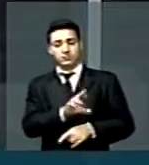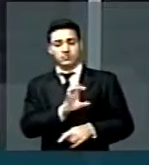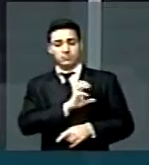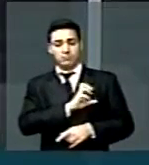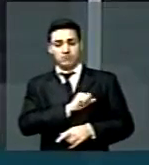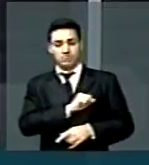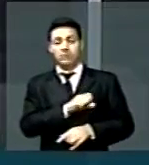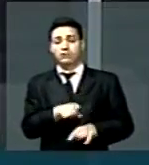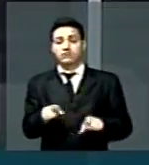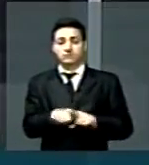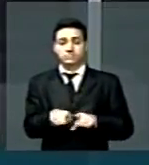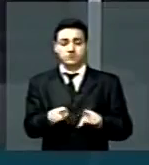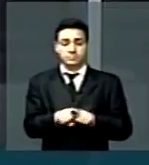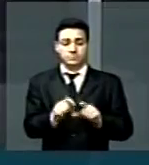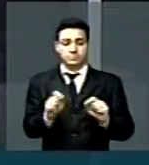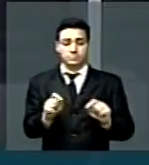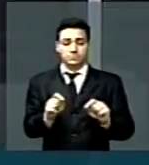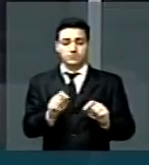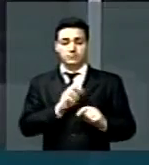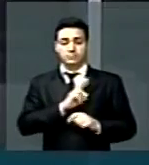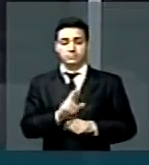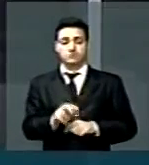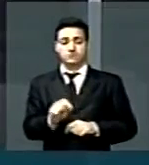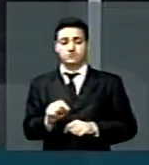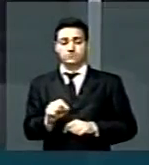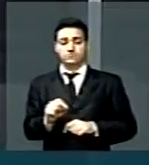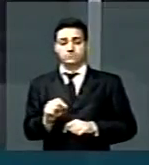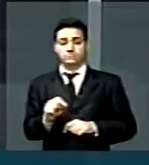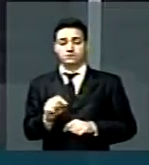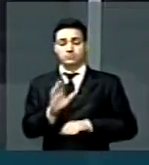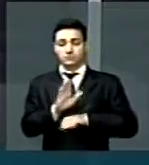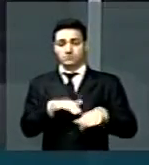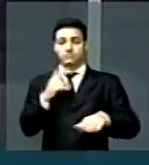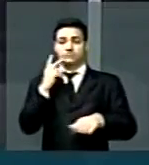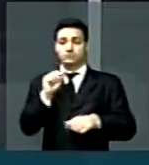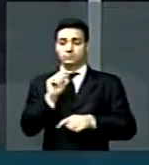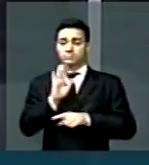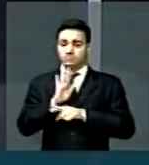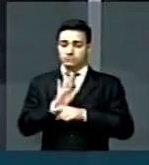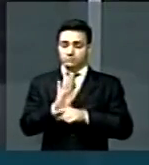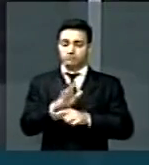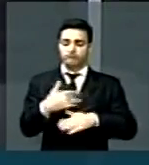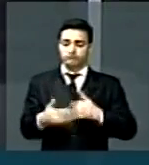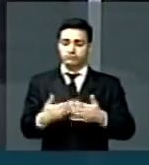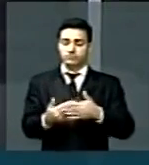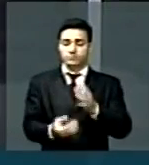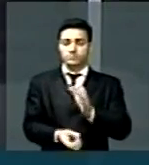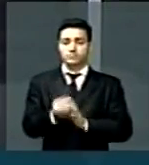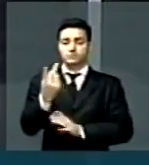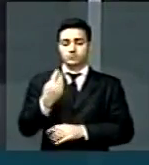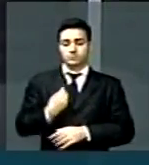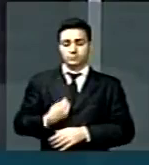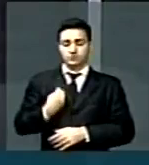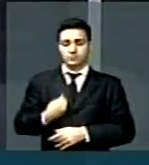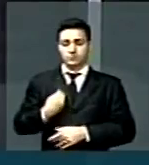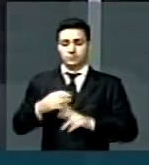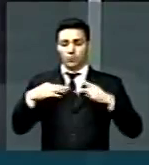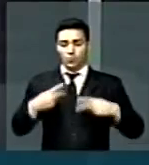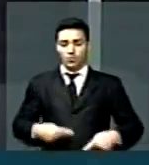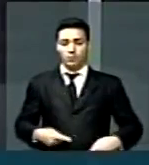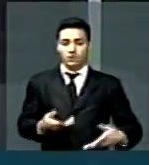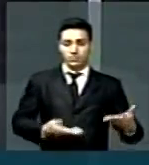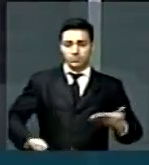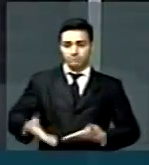uma religião que invoca para a cooperação e para a construção de uma vida humana